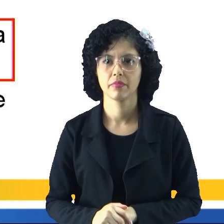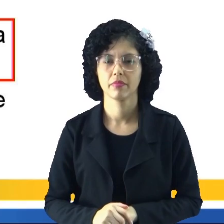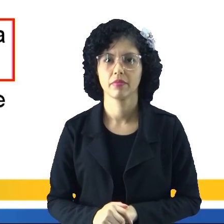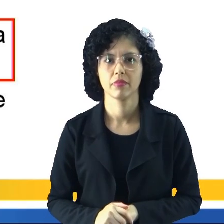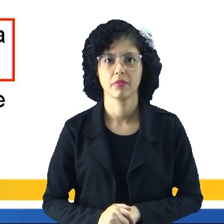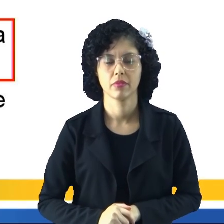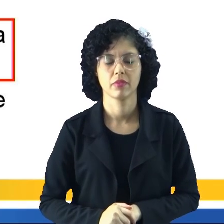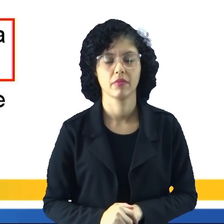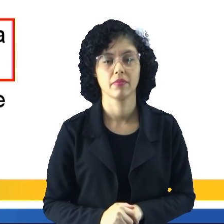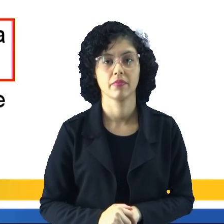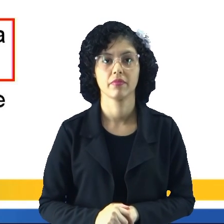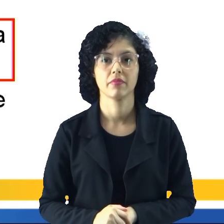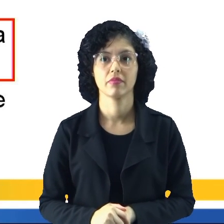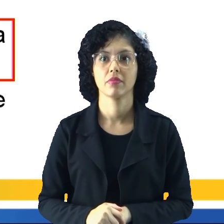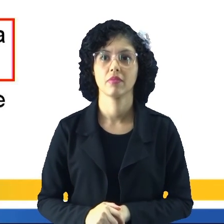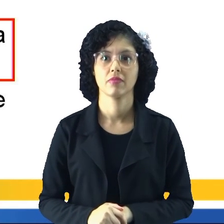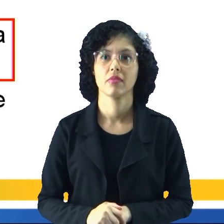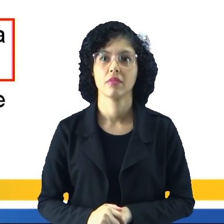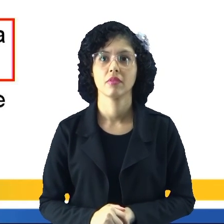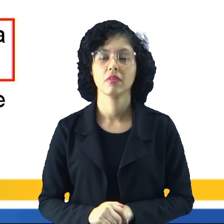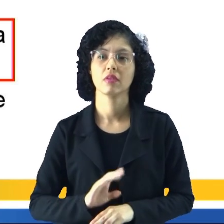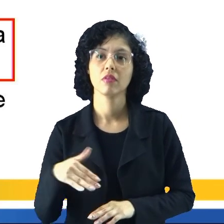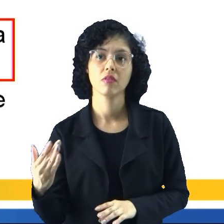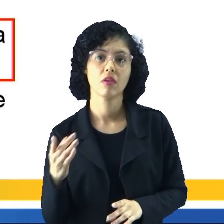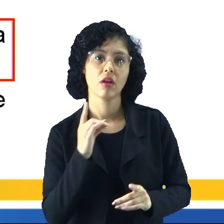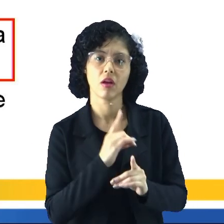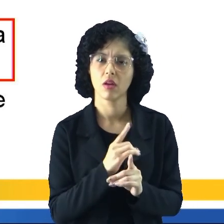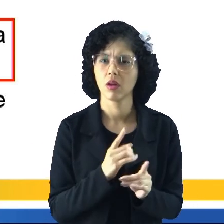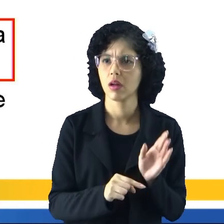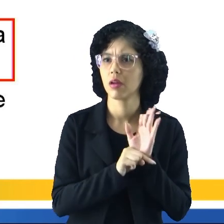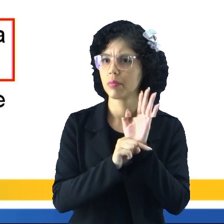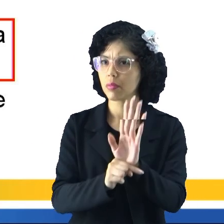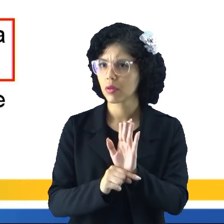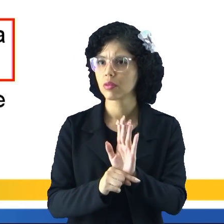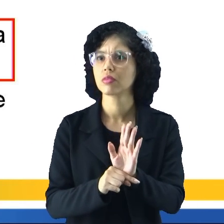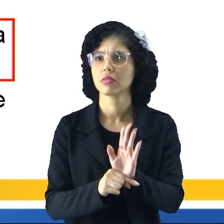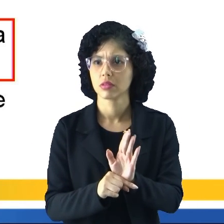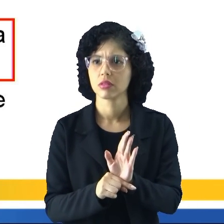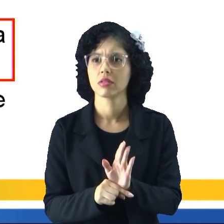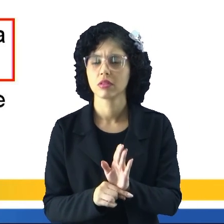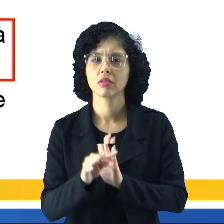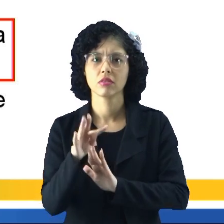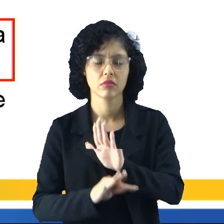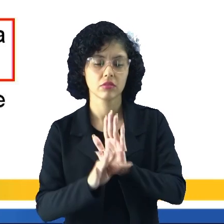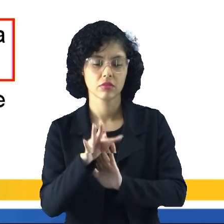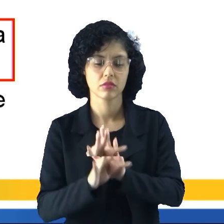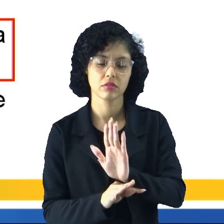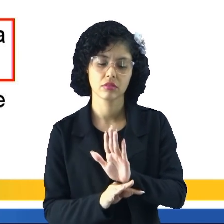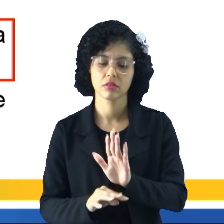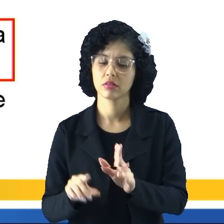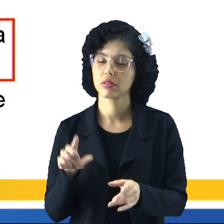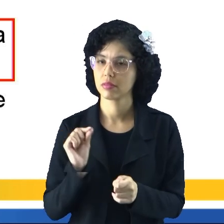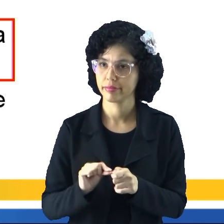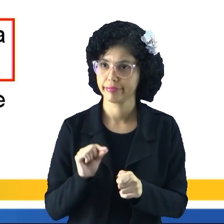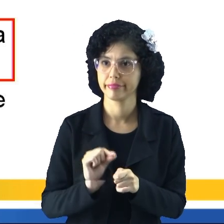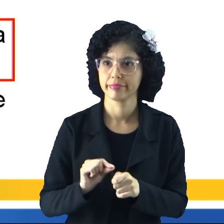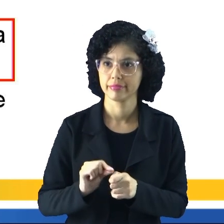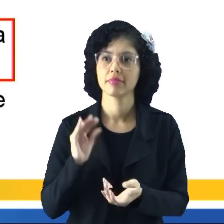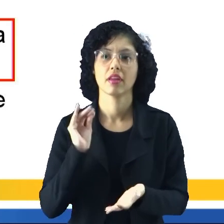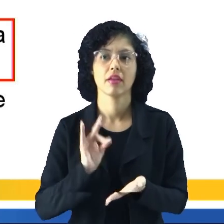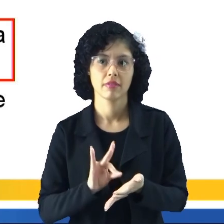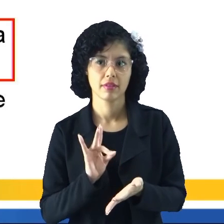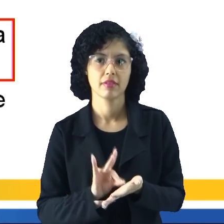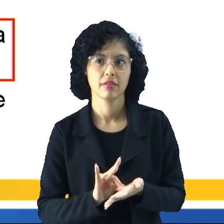né? A Agatha, ela desconstrói a ideia do Gatu quando faz, né, esse aponte aí no texto, dizendo as reais intenções